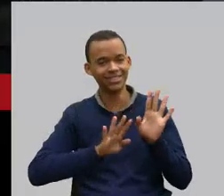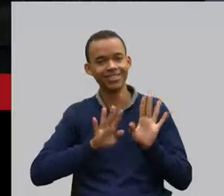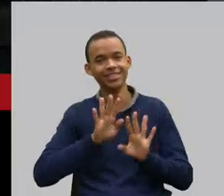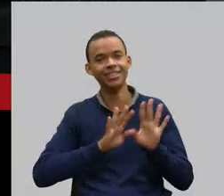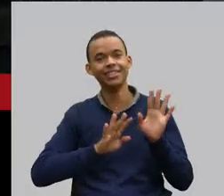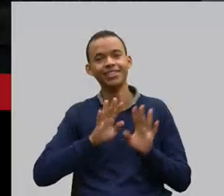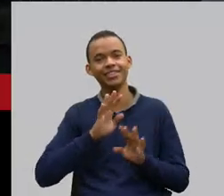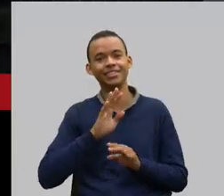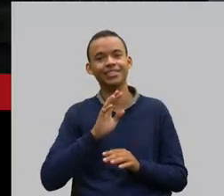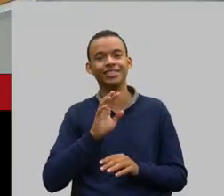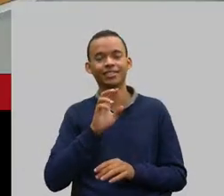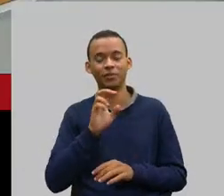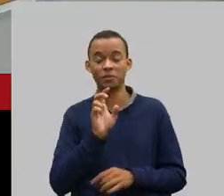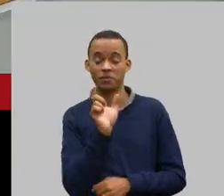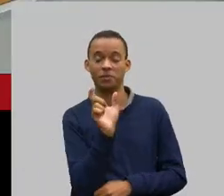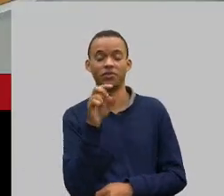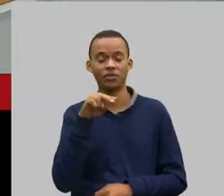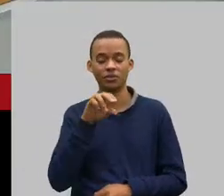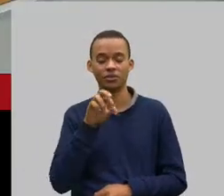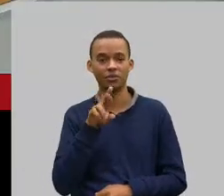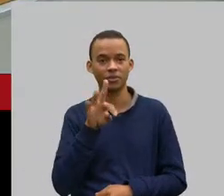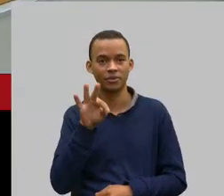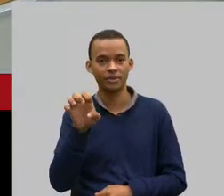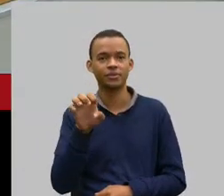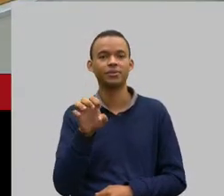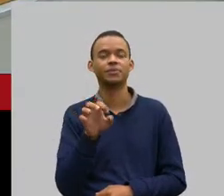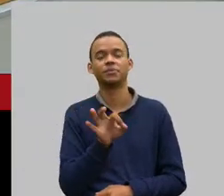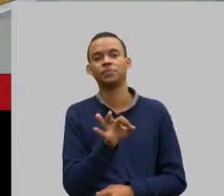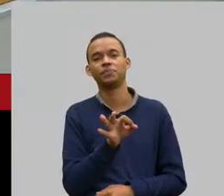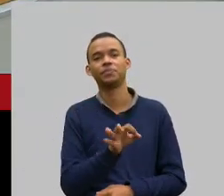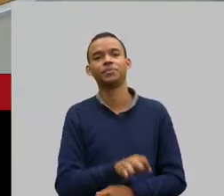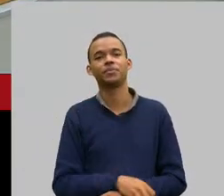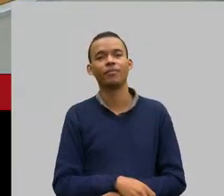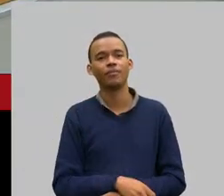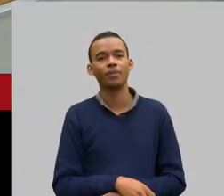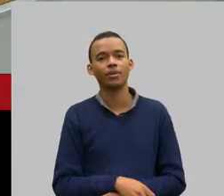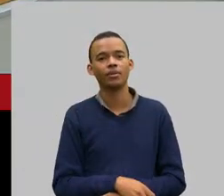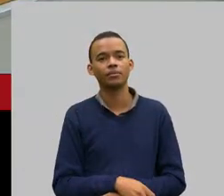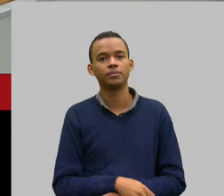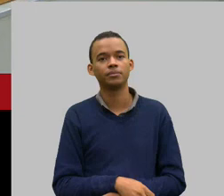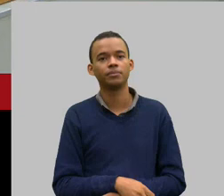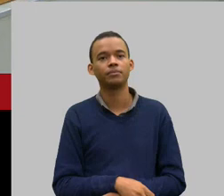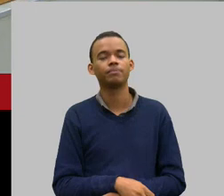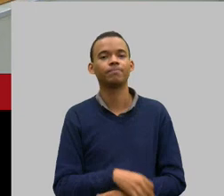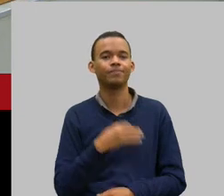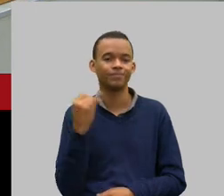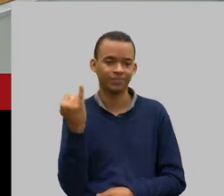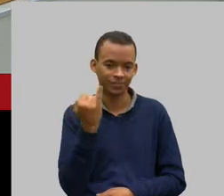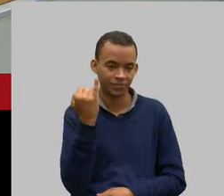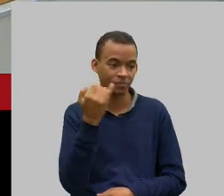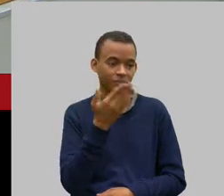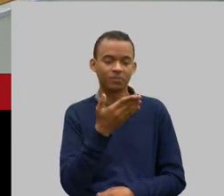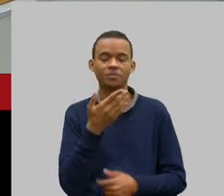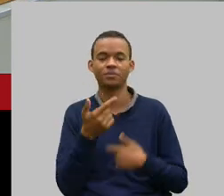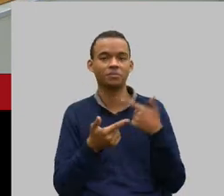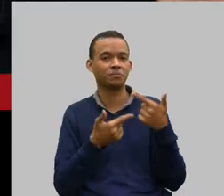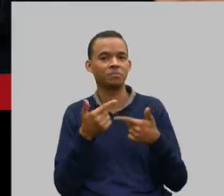viu um privilégio para nós é importantíssima aí essa essa essa presença essa atuação